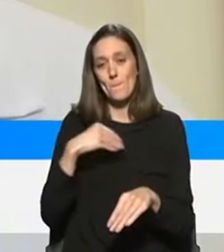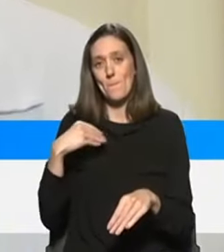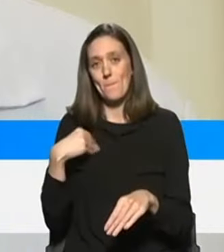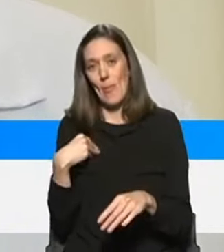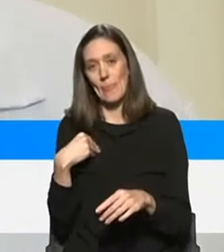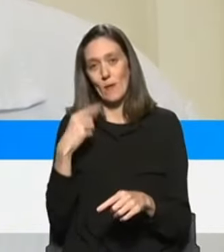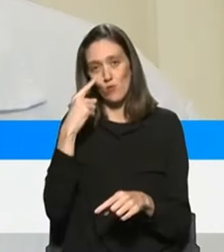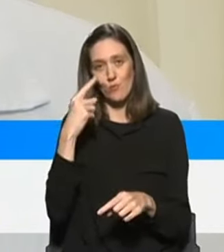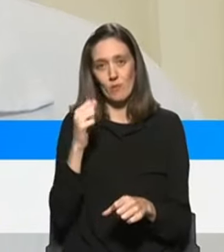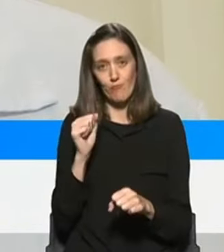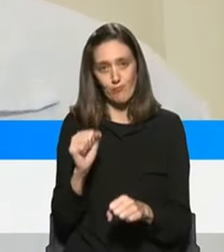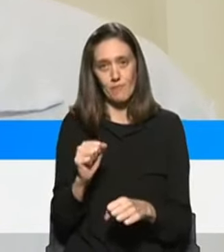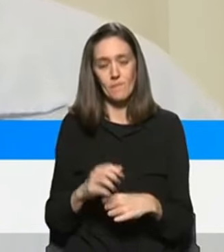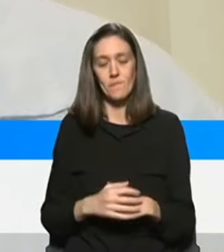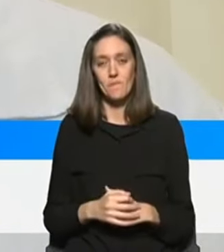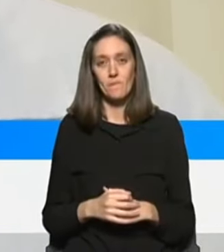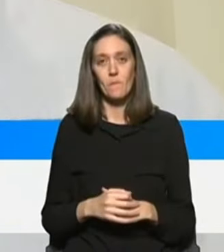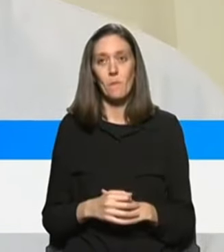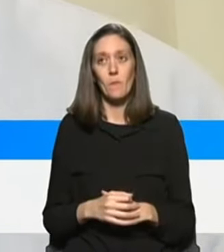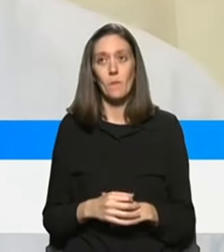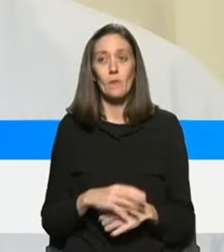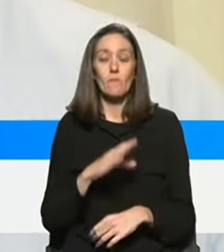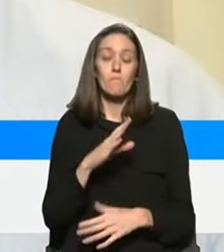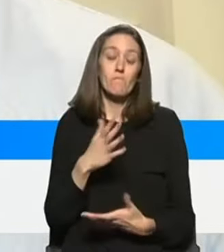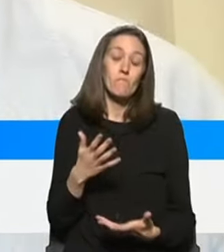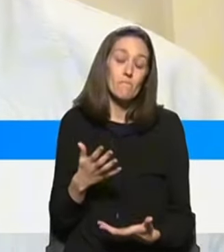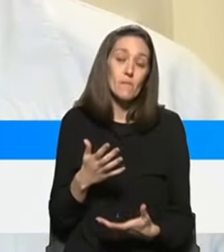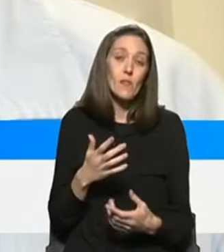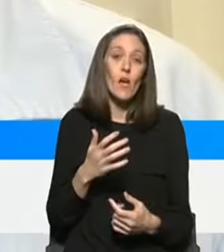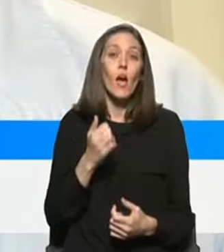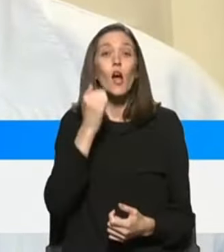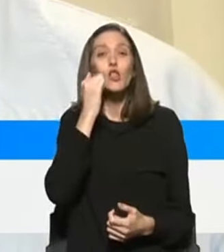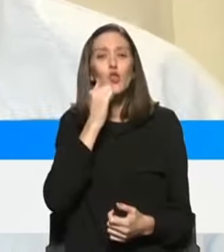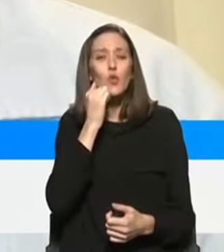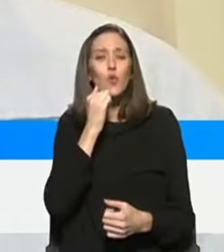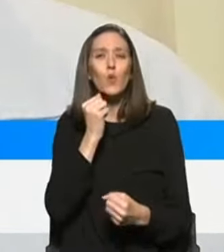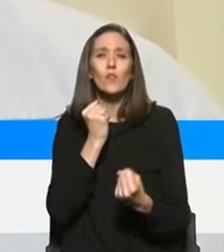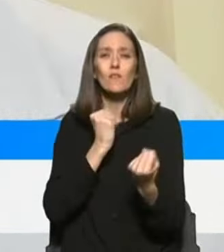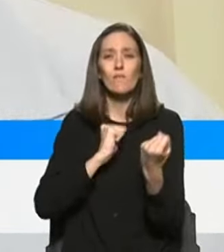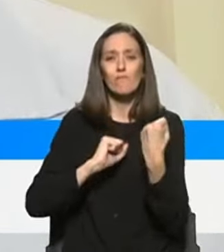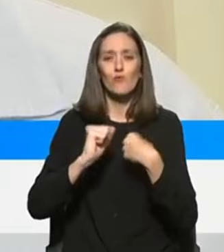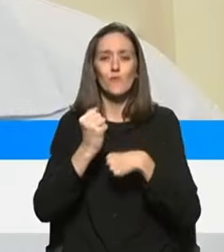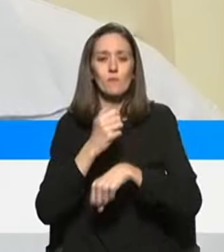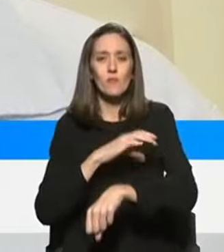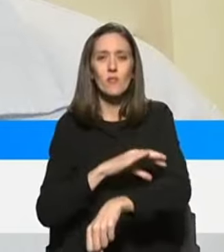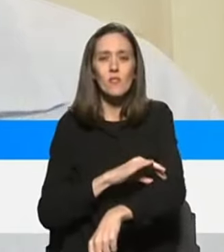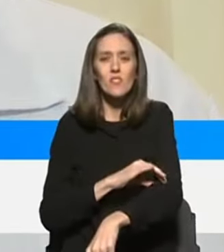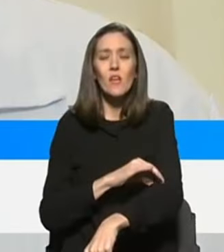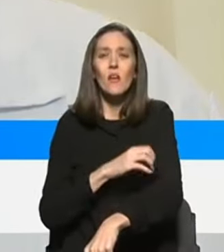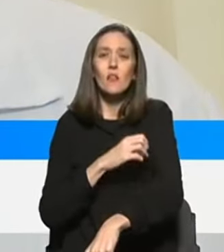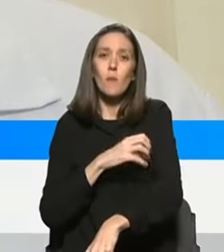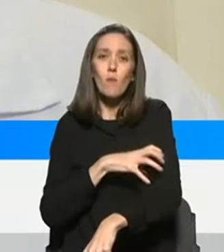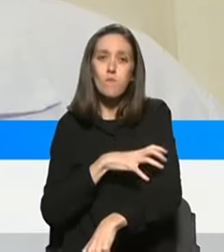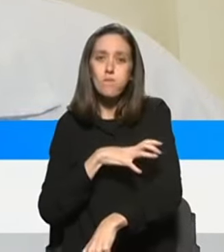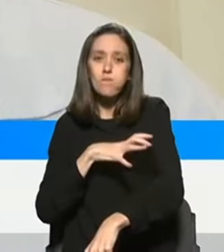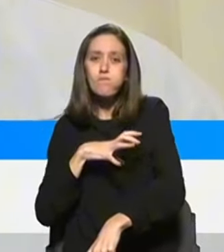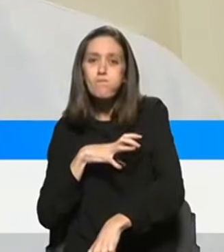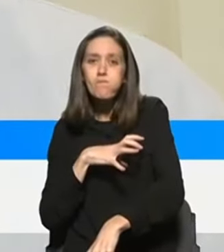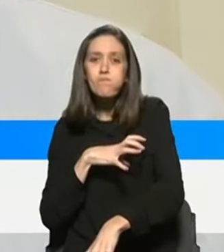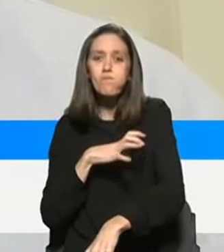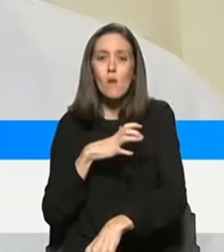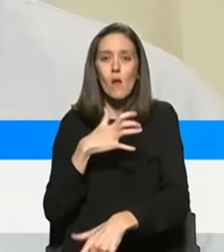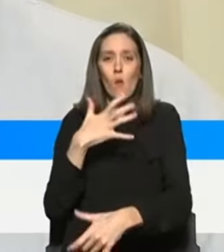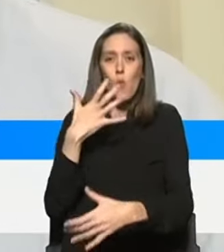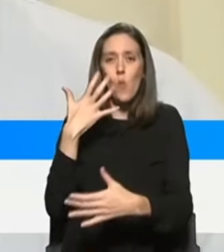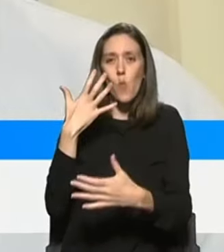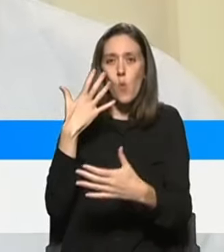reumatologista. Nomeadamente, se me permite, a dor articular acompanhada do inchaço, do calor